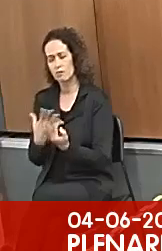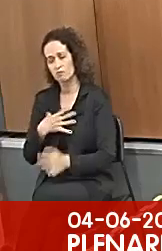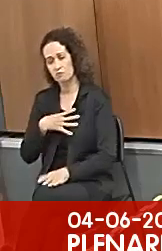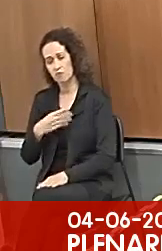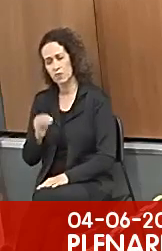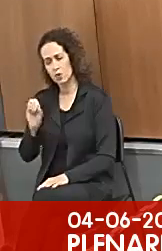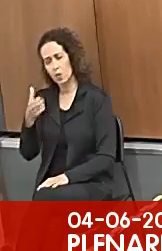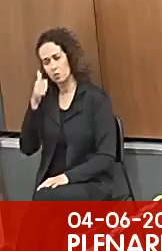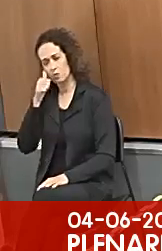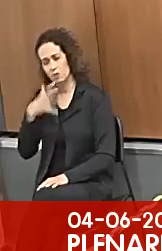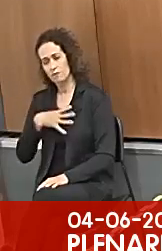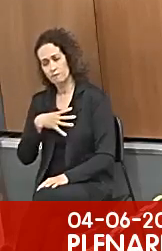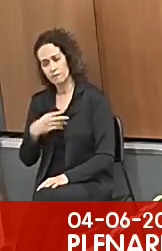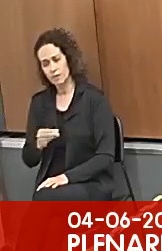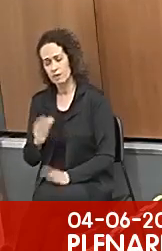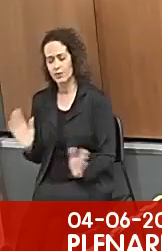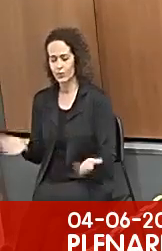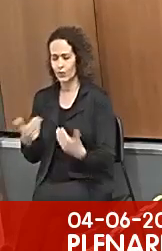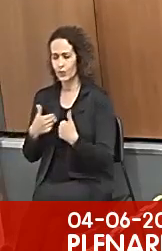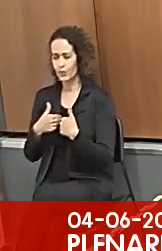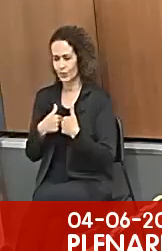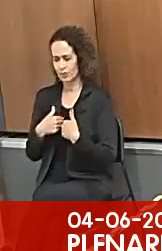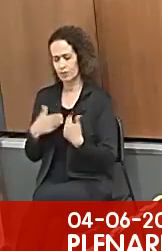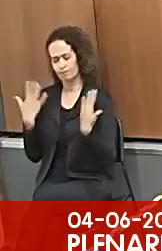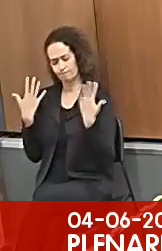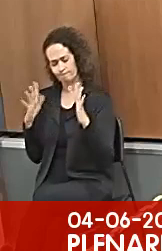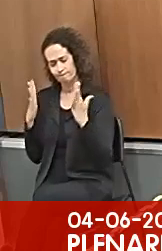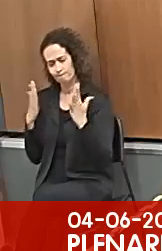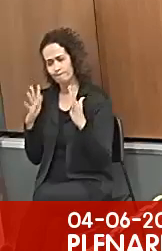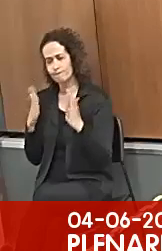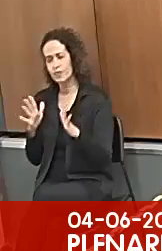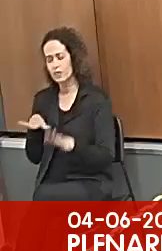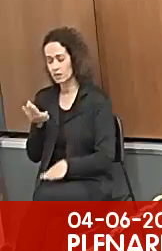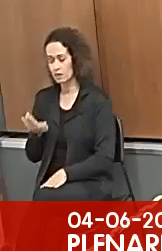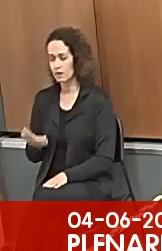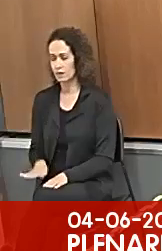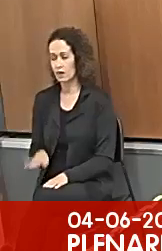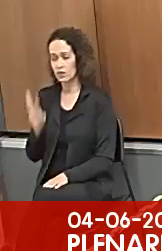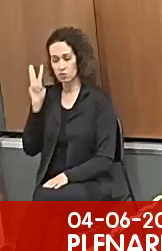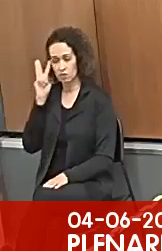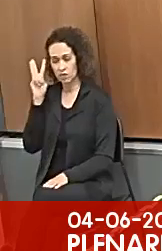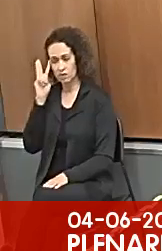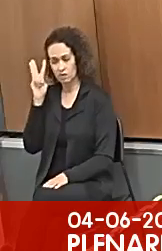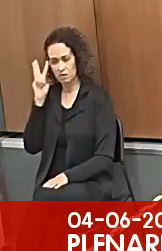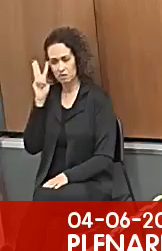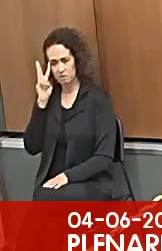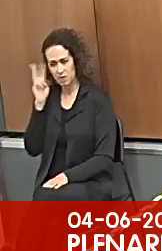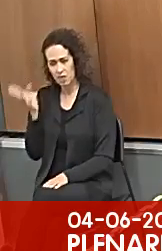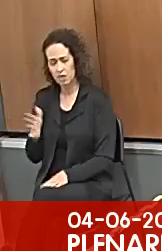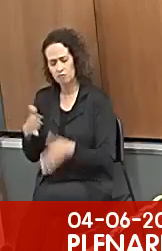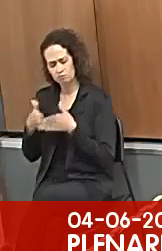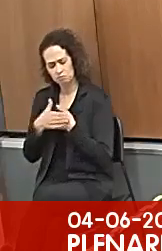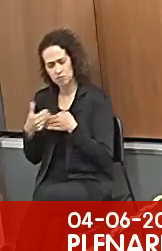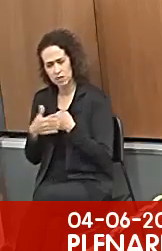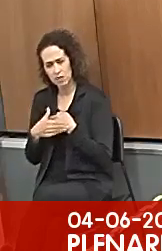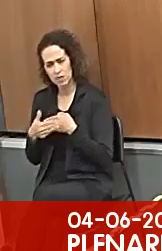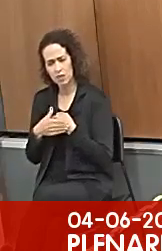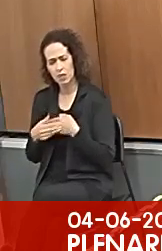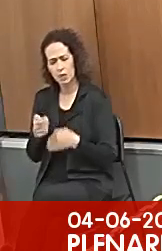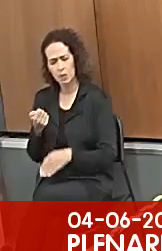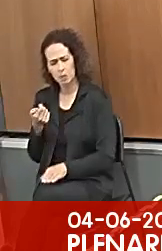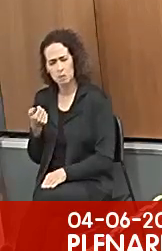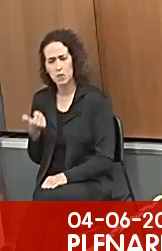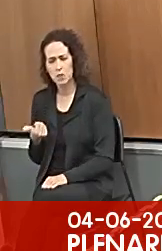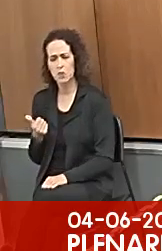de parabéns. Esse gesto que iremos fazer nessa tarde de terça-feira é um gesto pequeno diante